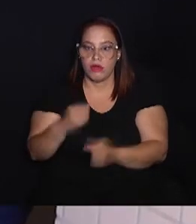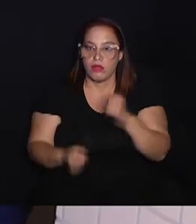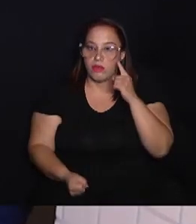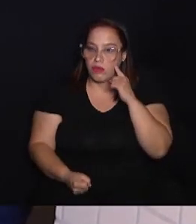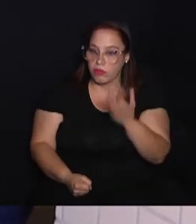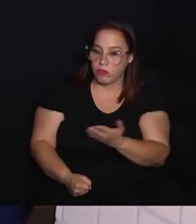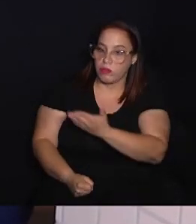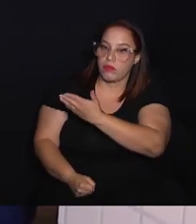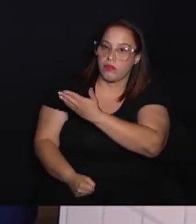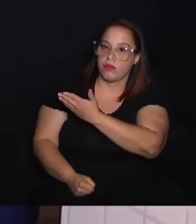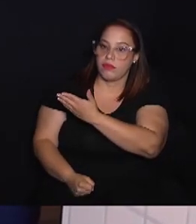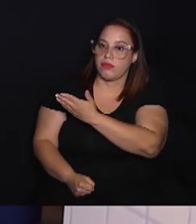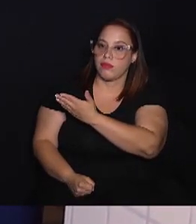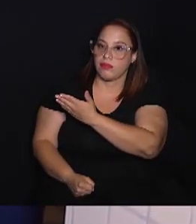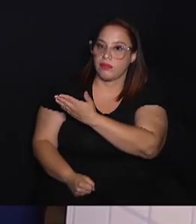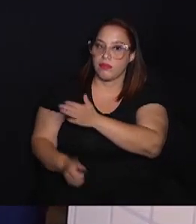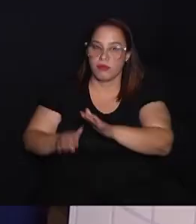472.929 eleitoras e